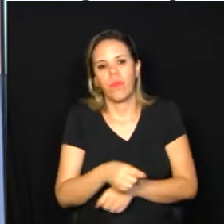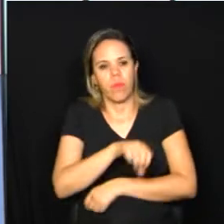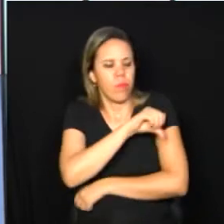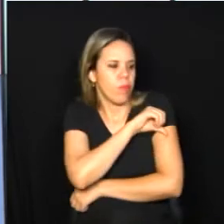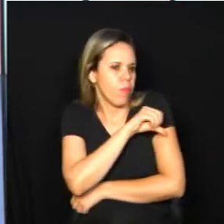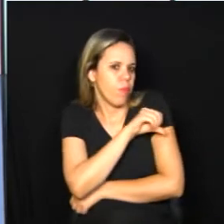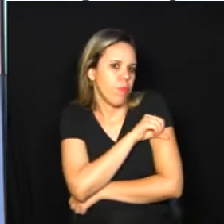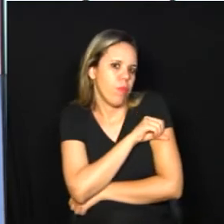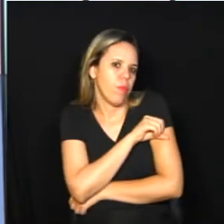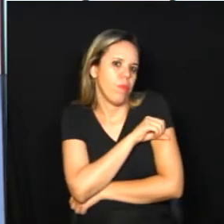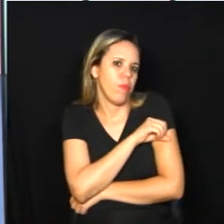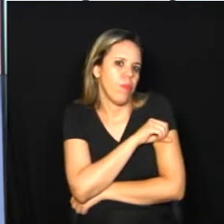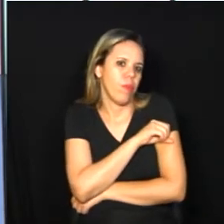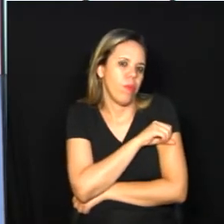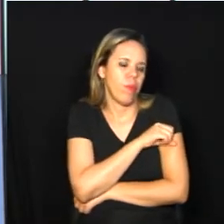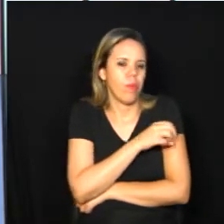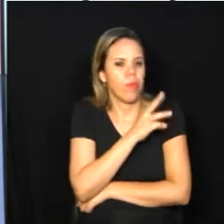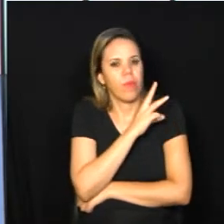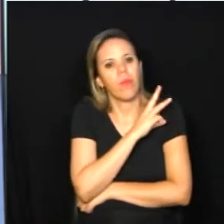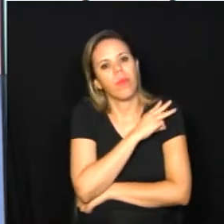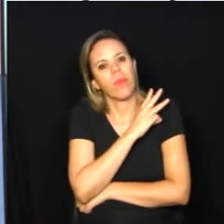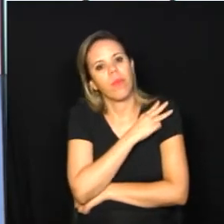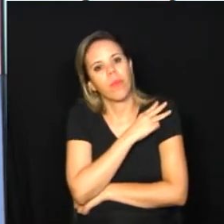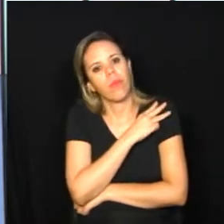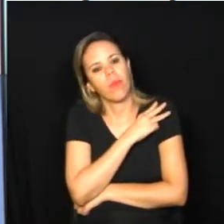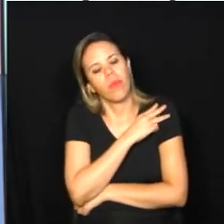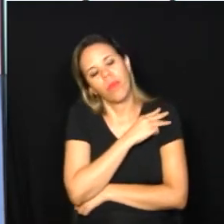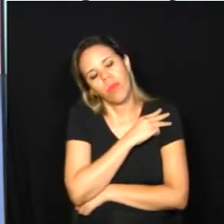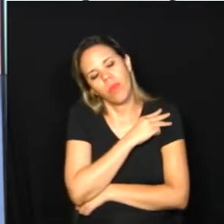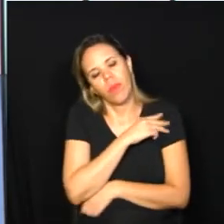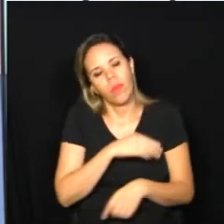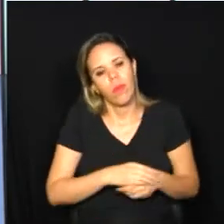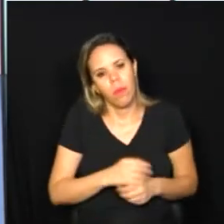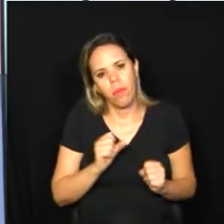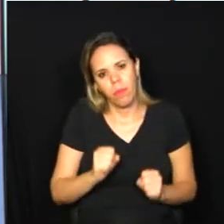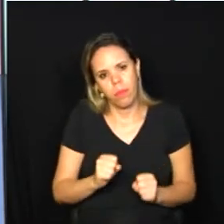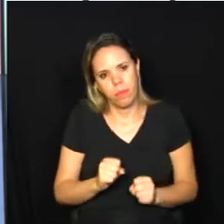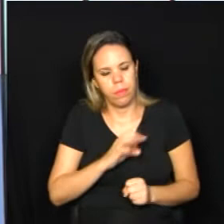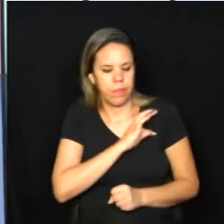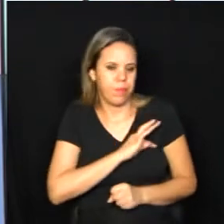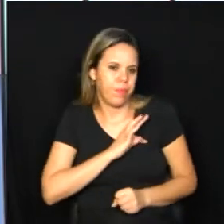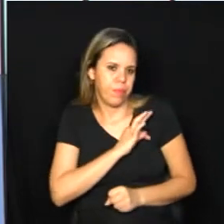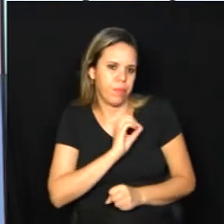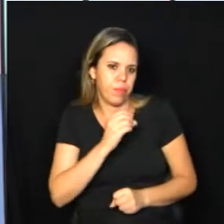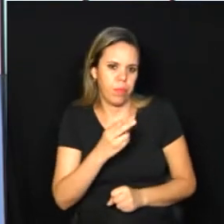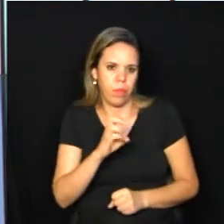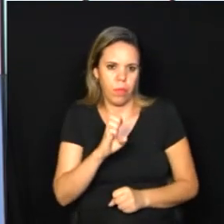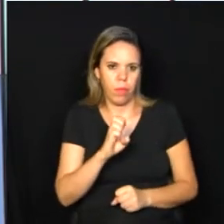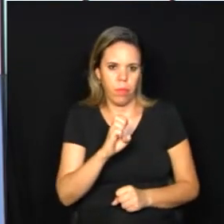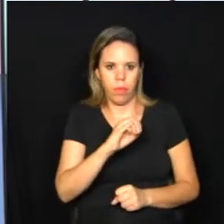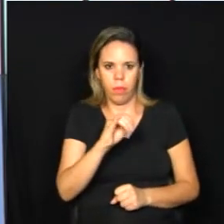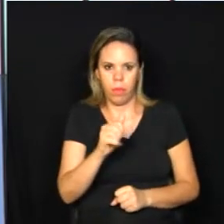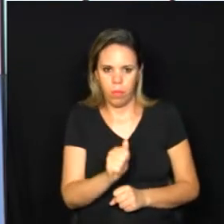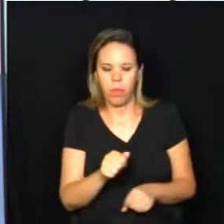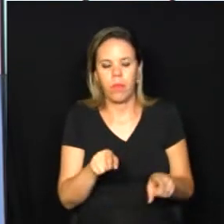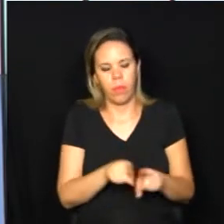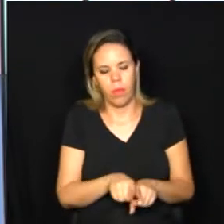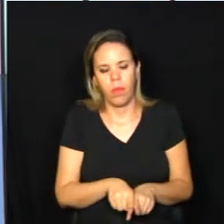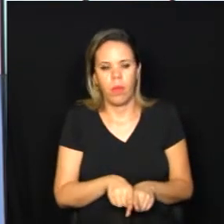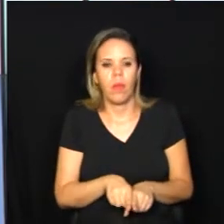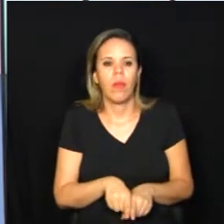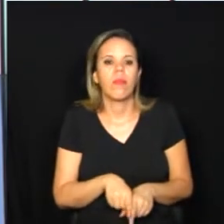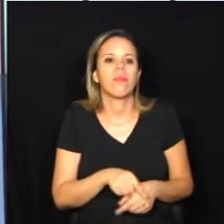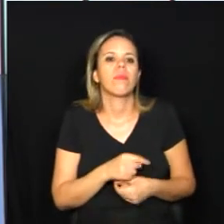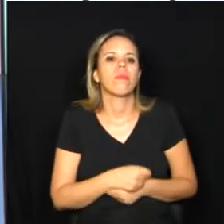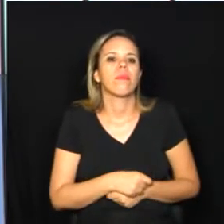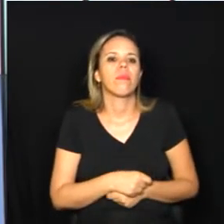anos para o Fundamental 2 e 3º ano do ensino médio, que pode ser o técnico ou o EJA também. Sendo assim,